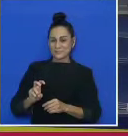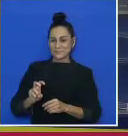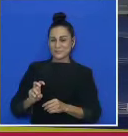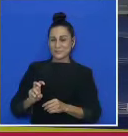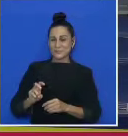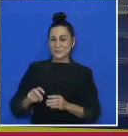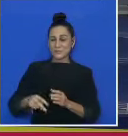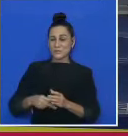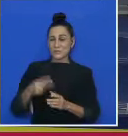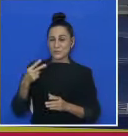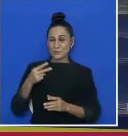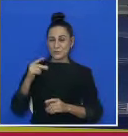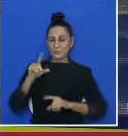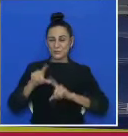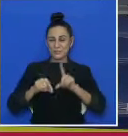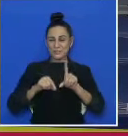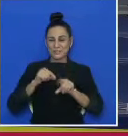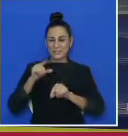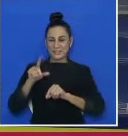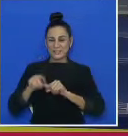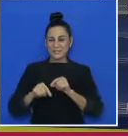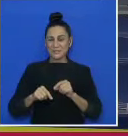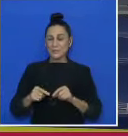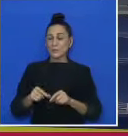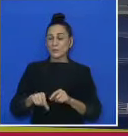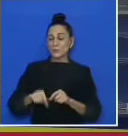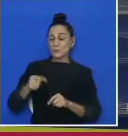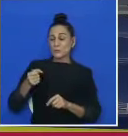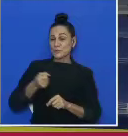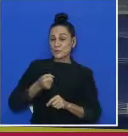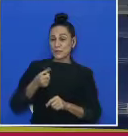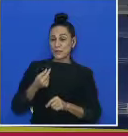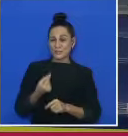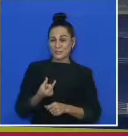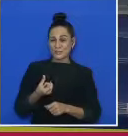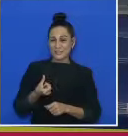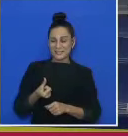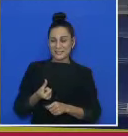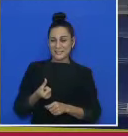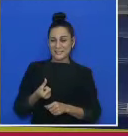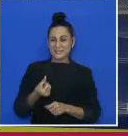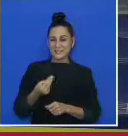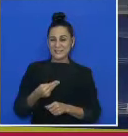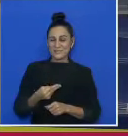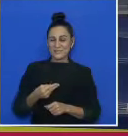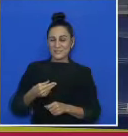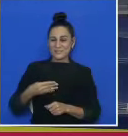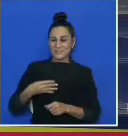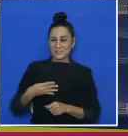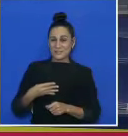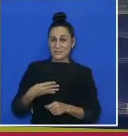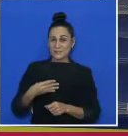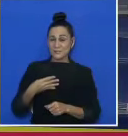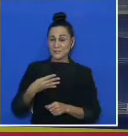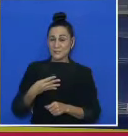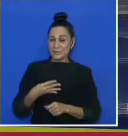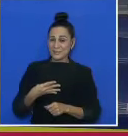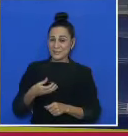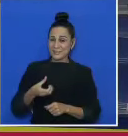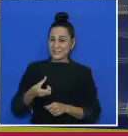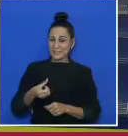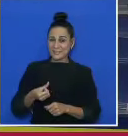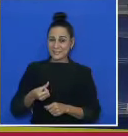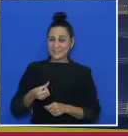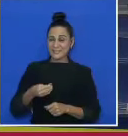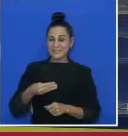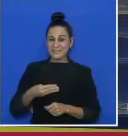2275, segundo sorteio. Números 16, 24,